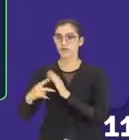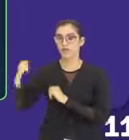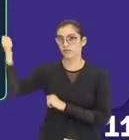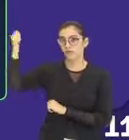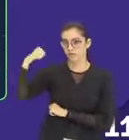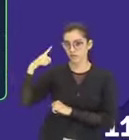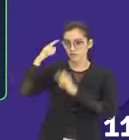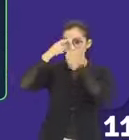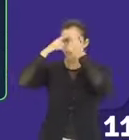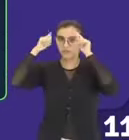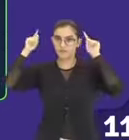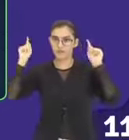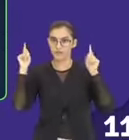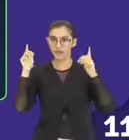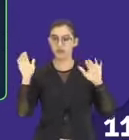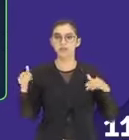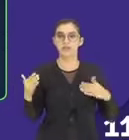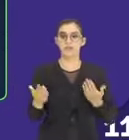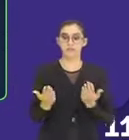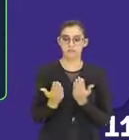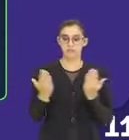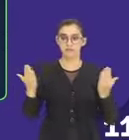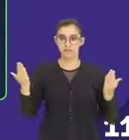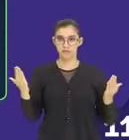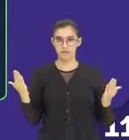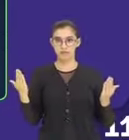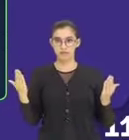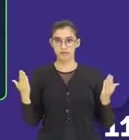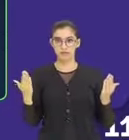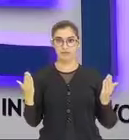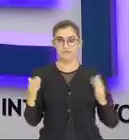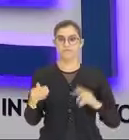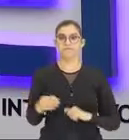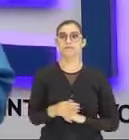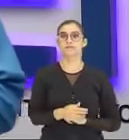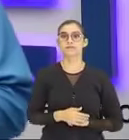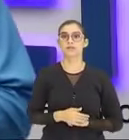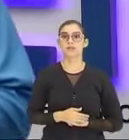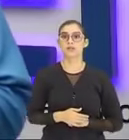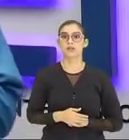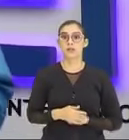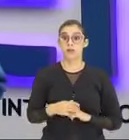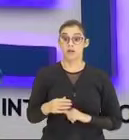Pronto. Assim, deixa eu olhar para você. Assim,